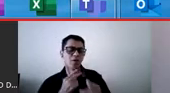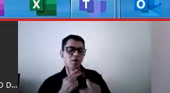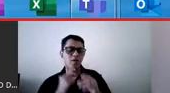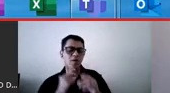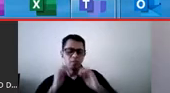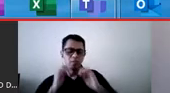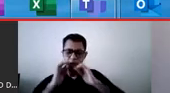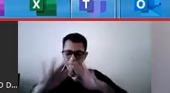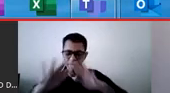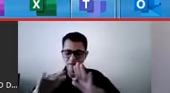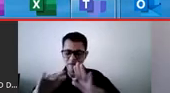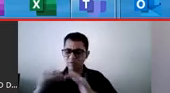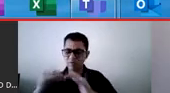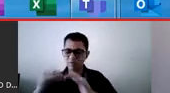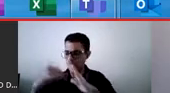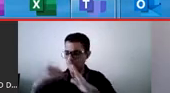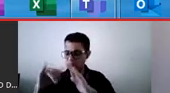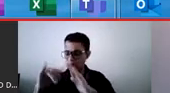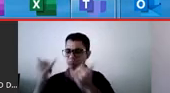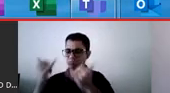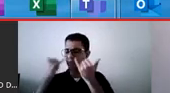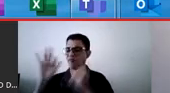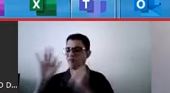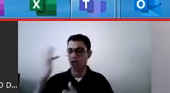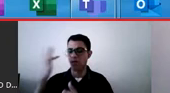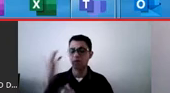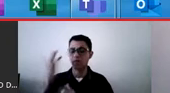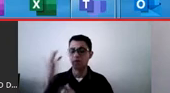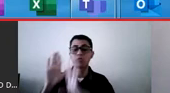adiante. Pode passar o 23, Alexandre.